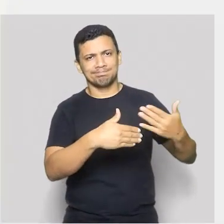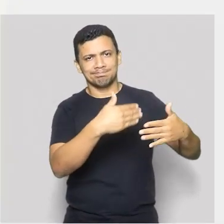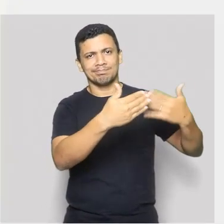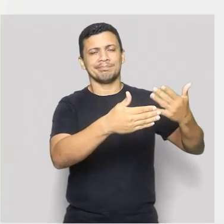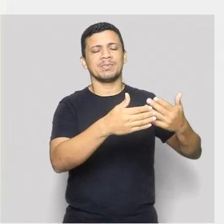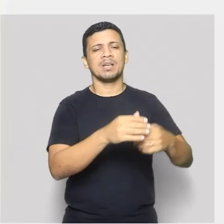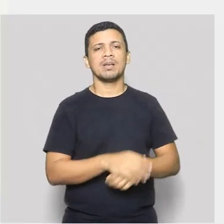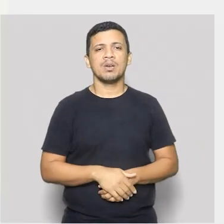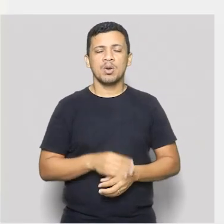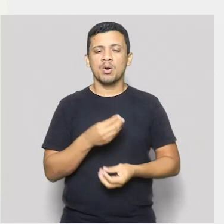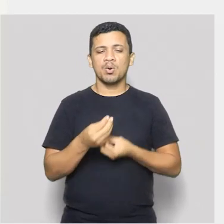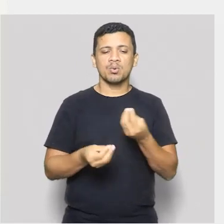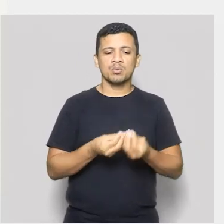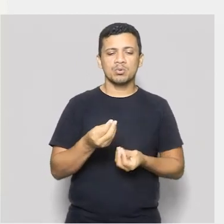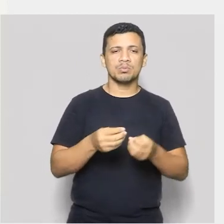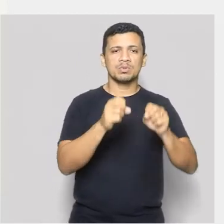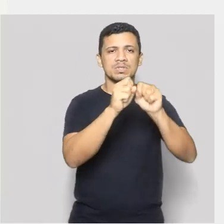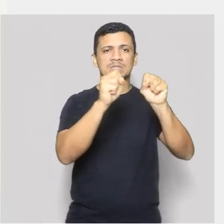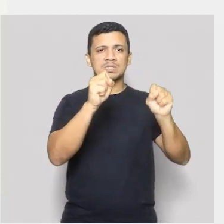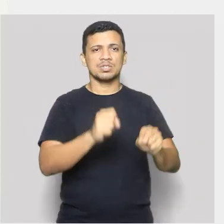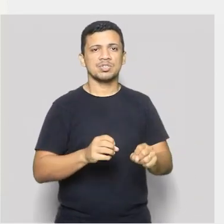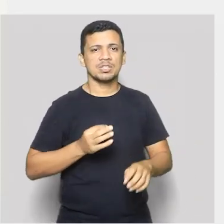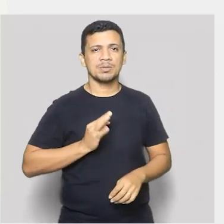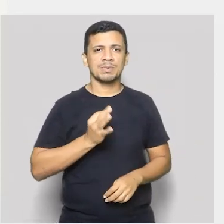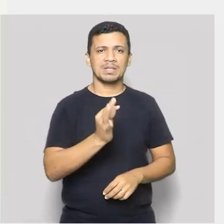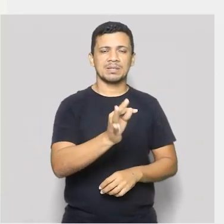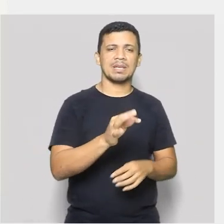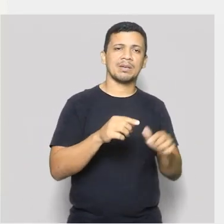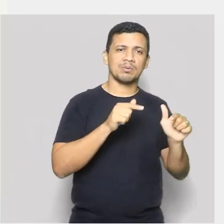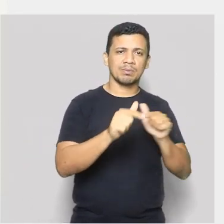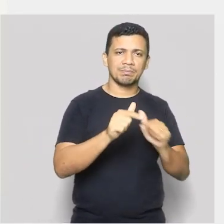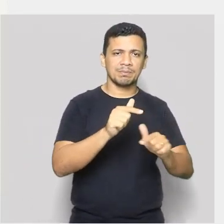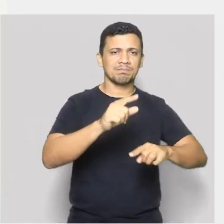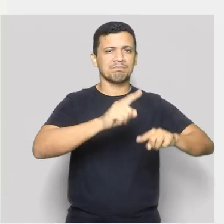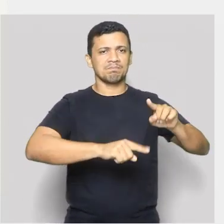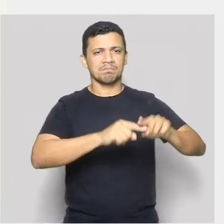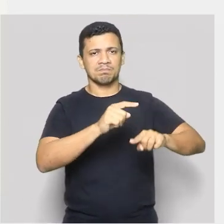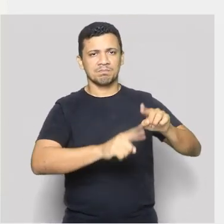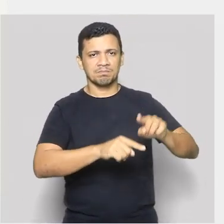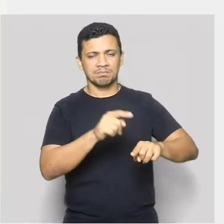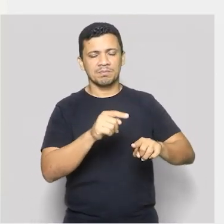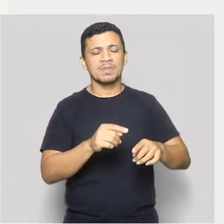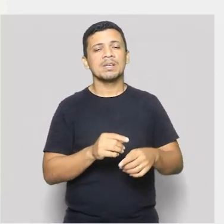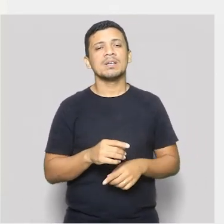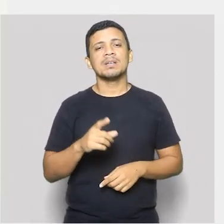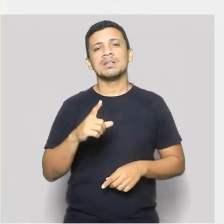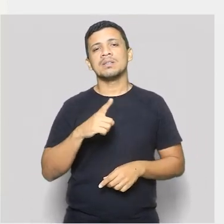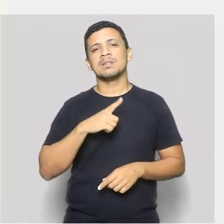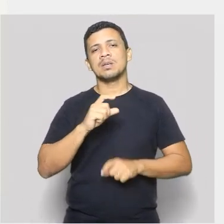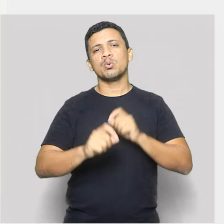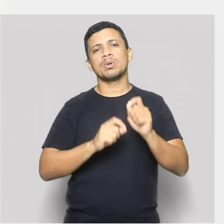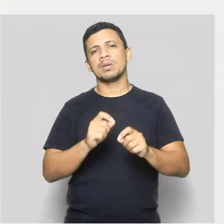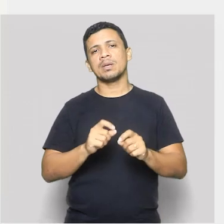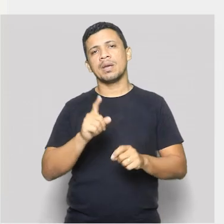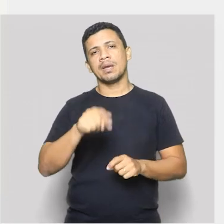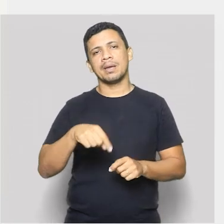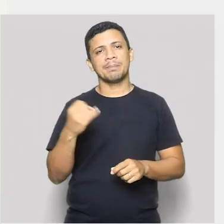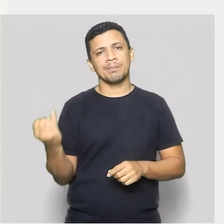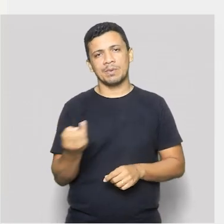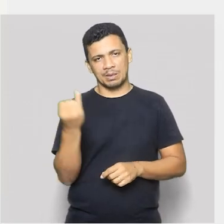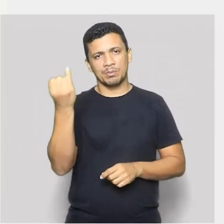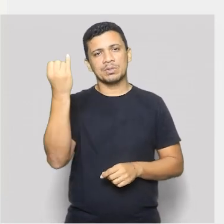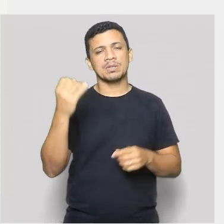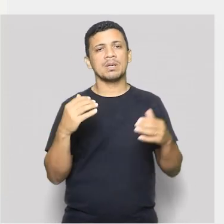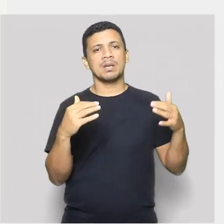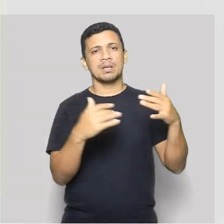de sistemas técnicos, de equipamentos e de serviços, que são chamados também de subsistemas, eles são necessários para que a